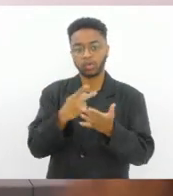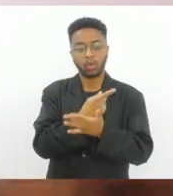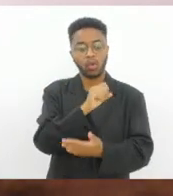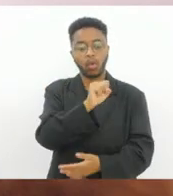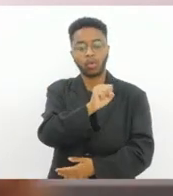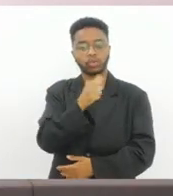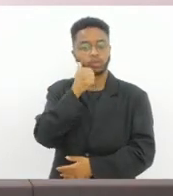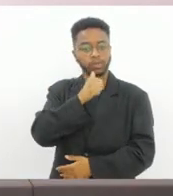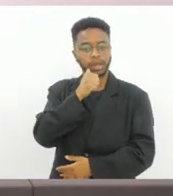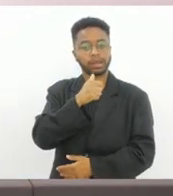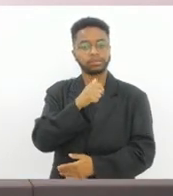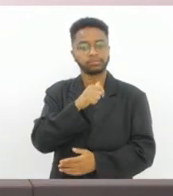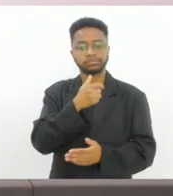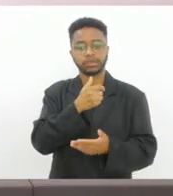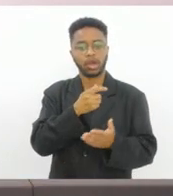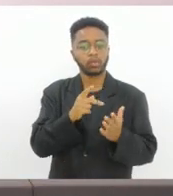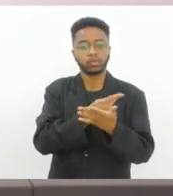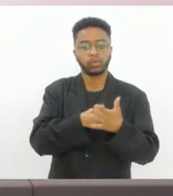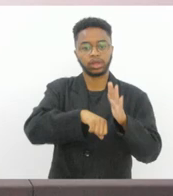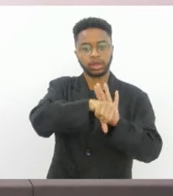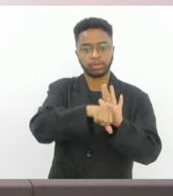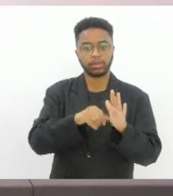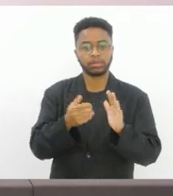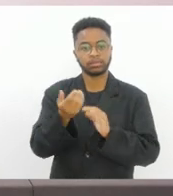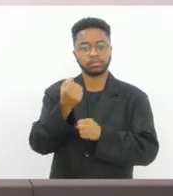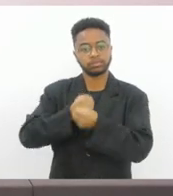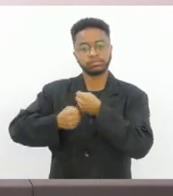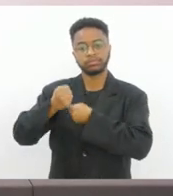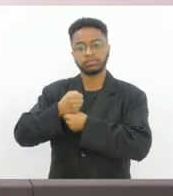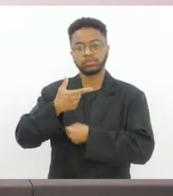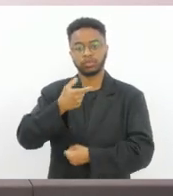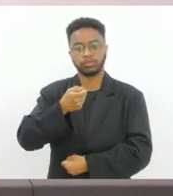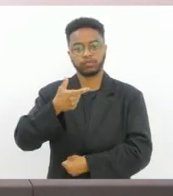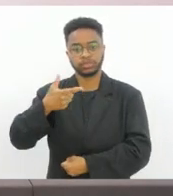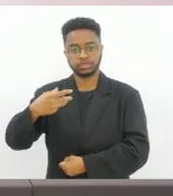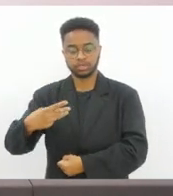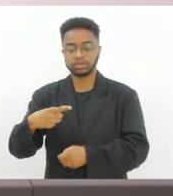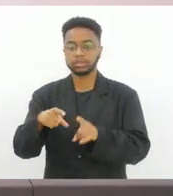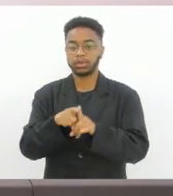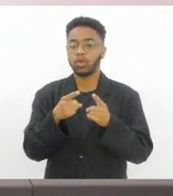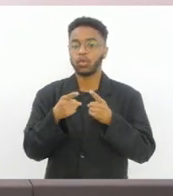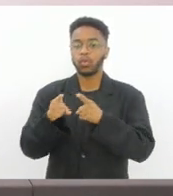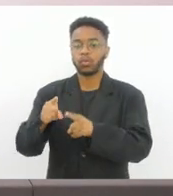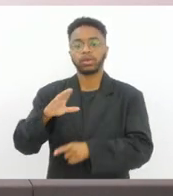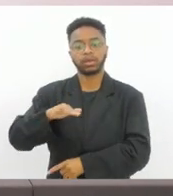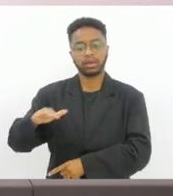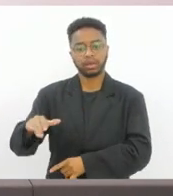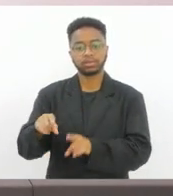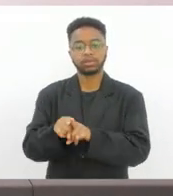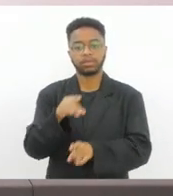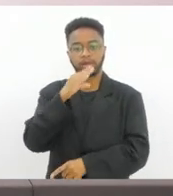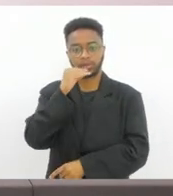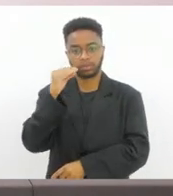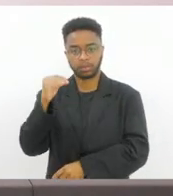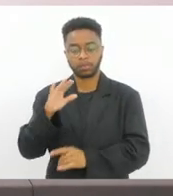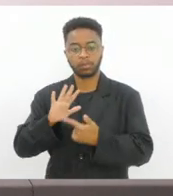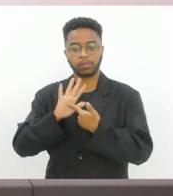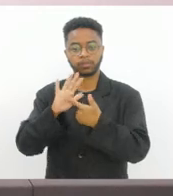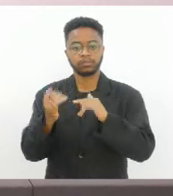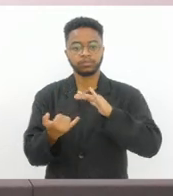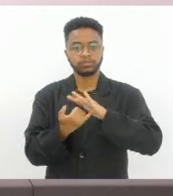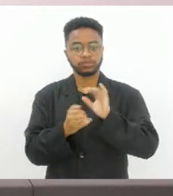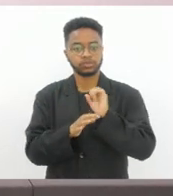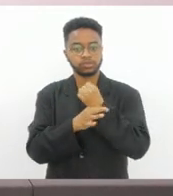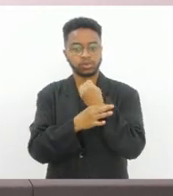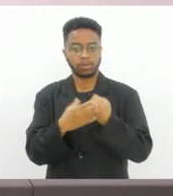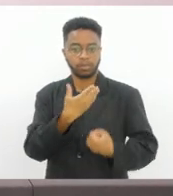em 2023. No caso dos crimes cometidos contra crianças e adolescentes, dados do Instituto de Segurança